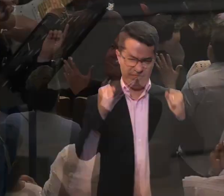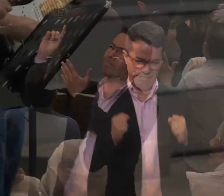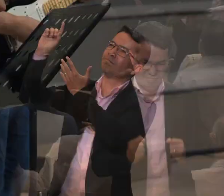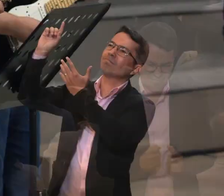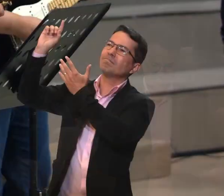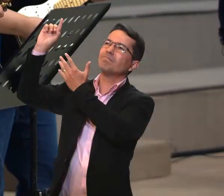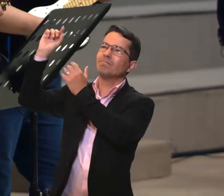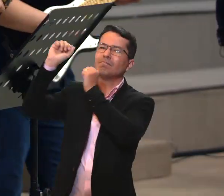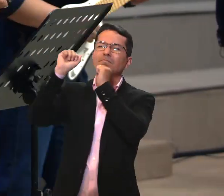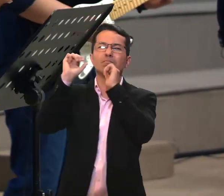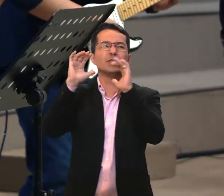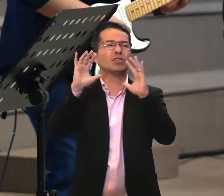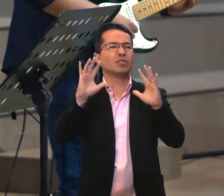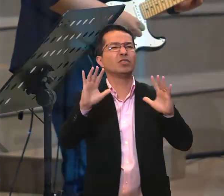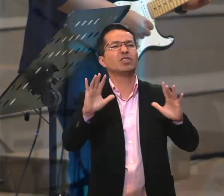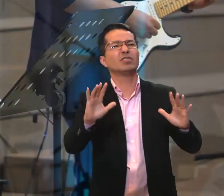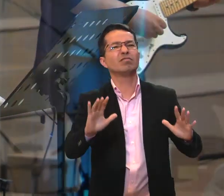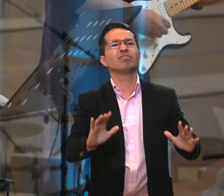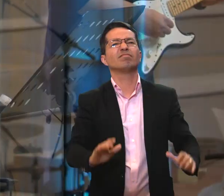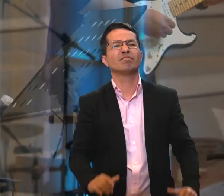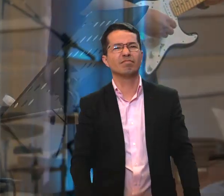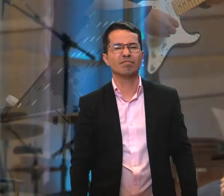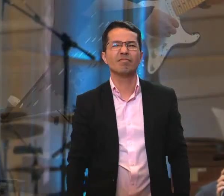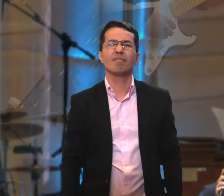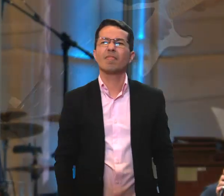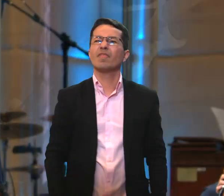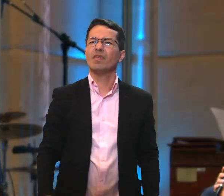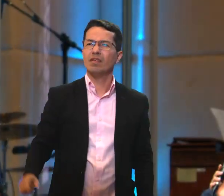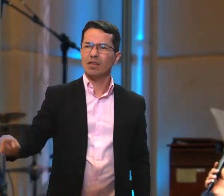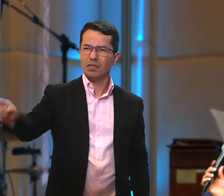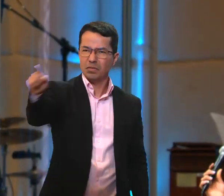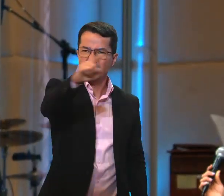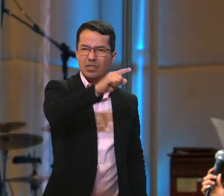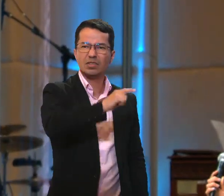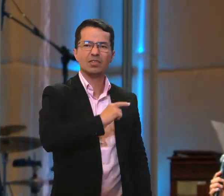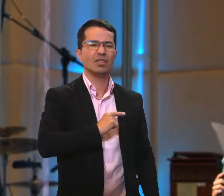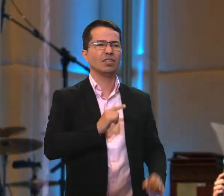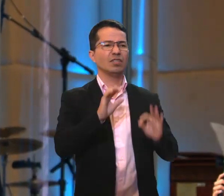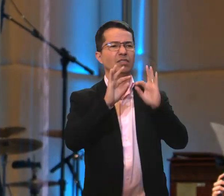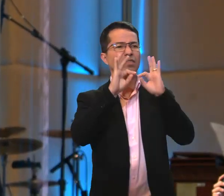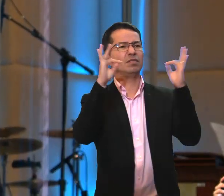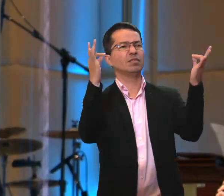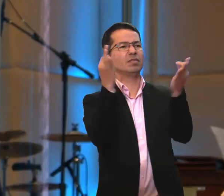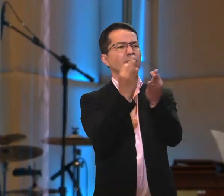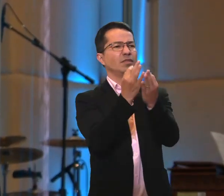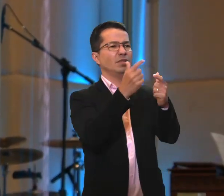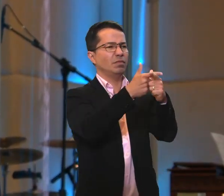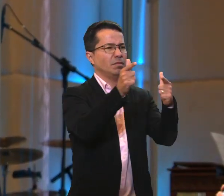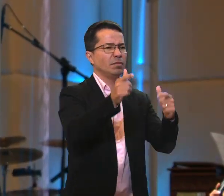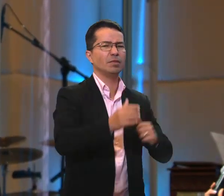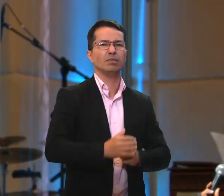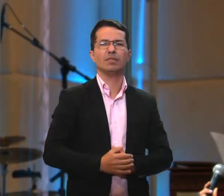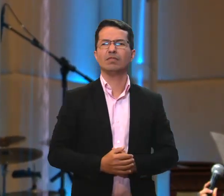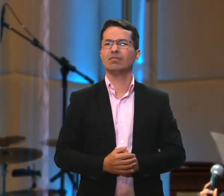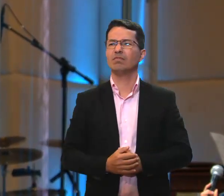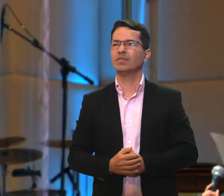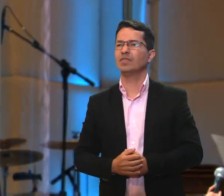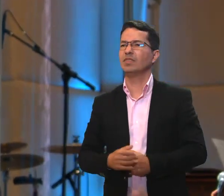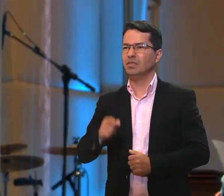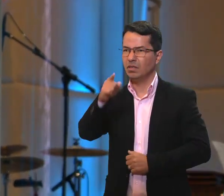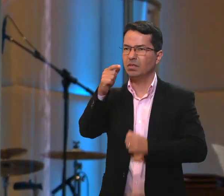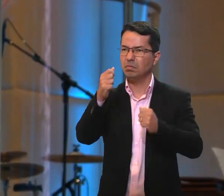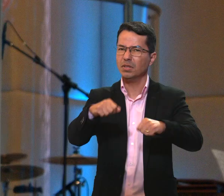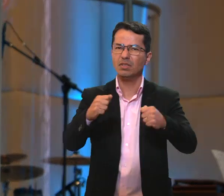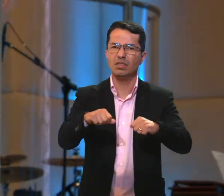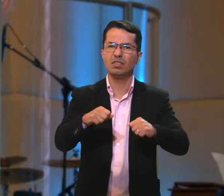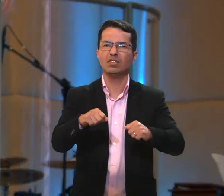aleluia. Quantos estão vivendo em casas que estão doentes? A tua casa precisa de cura. Aonde você está, levante sua mão bem